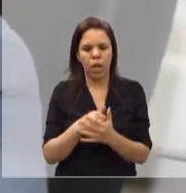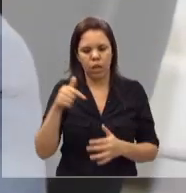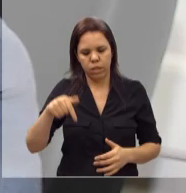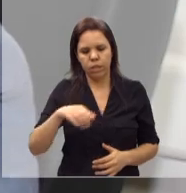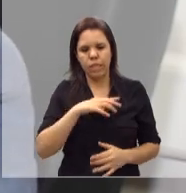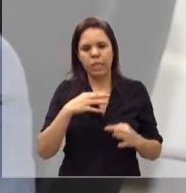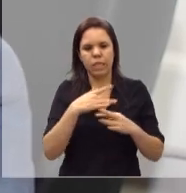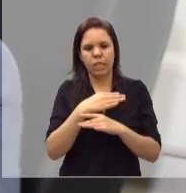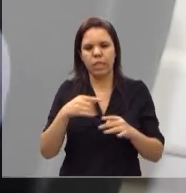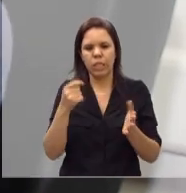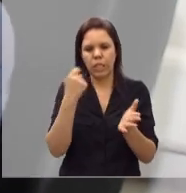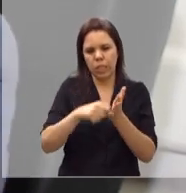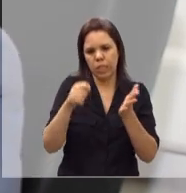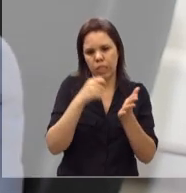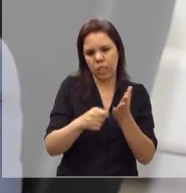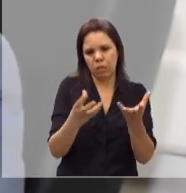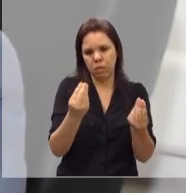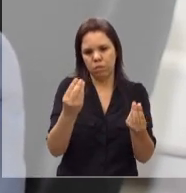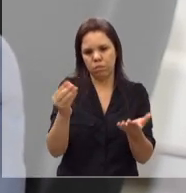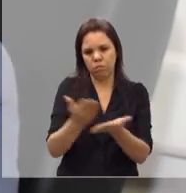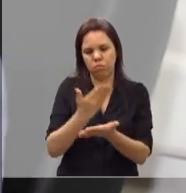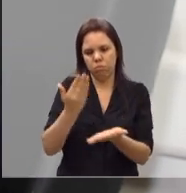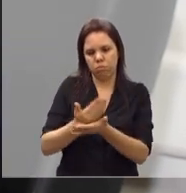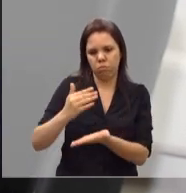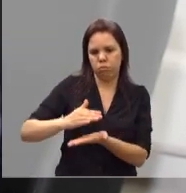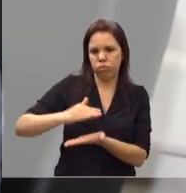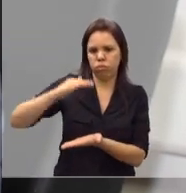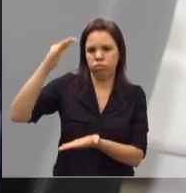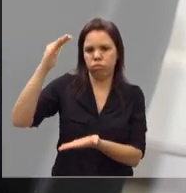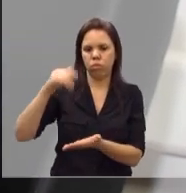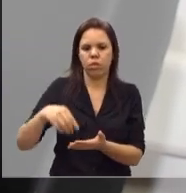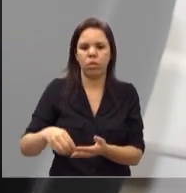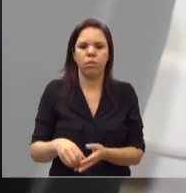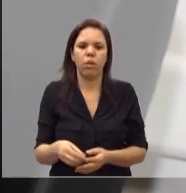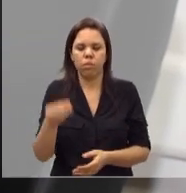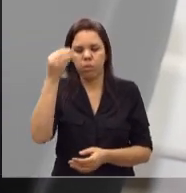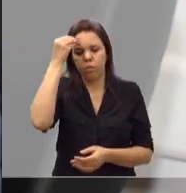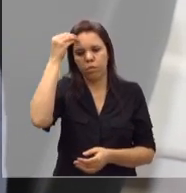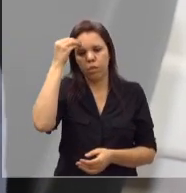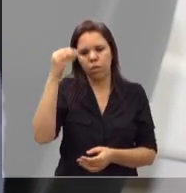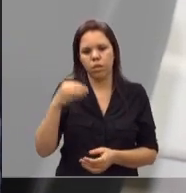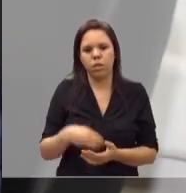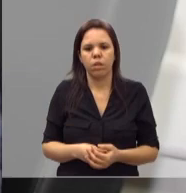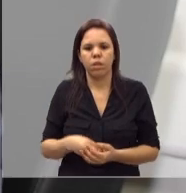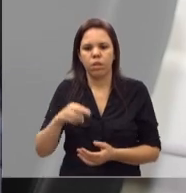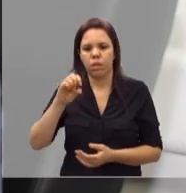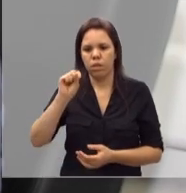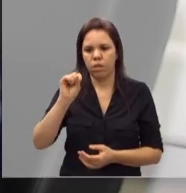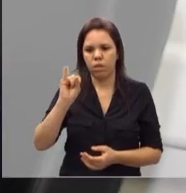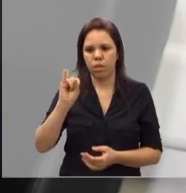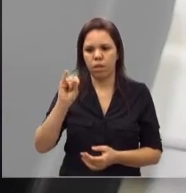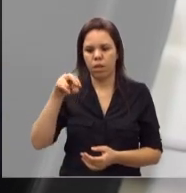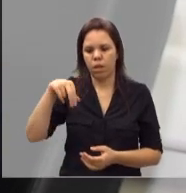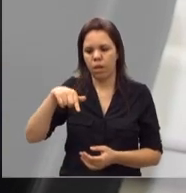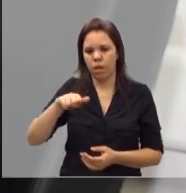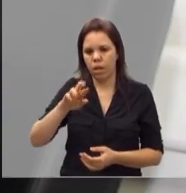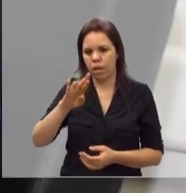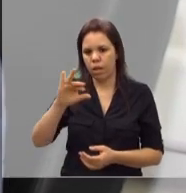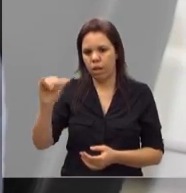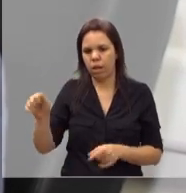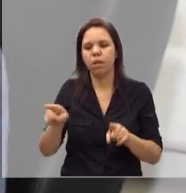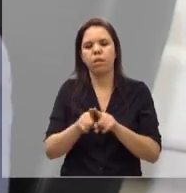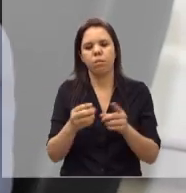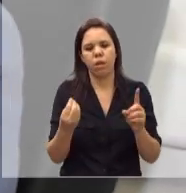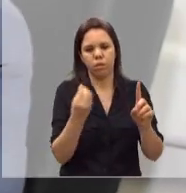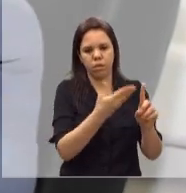cidade, escritor de muitos livros, né? Então, honrando também a memória de Paranhos Siqueira, é dado também o Diploma de